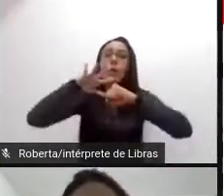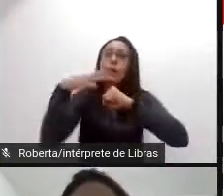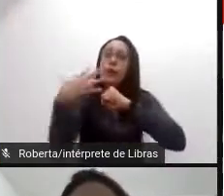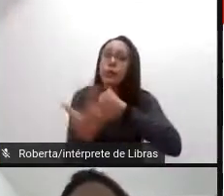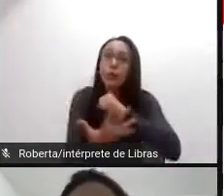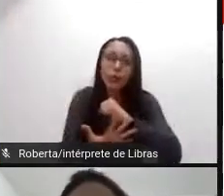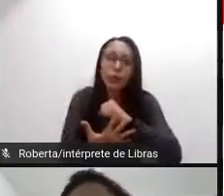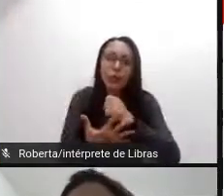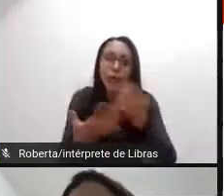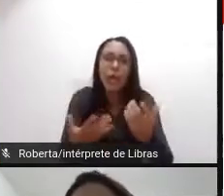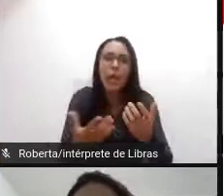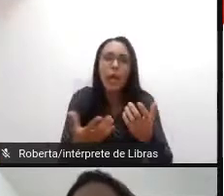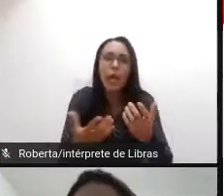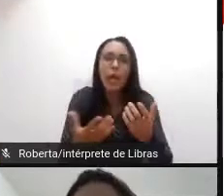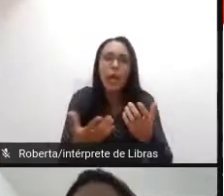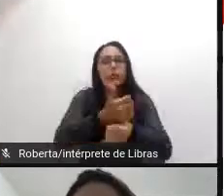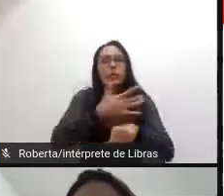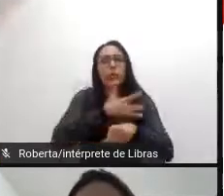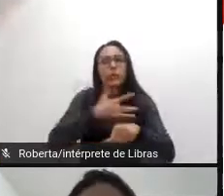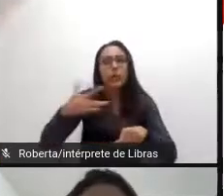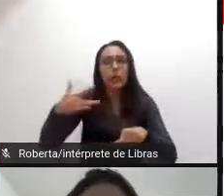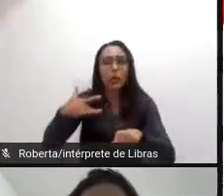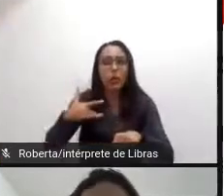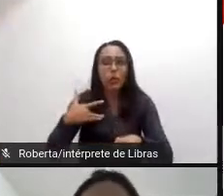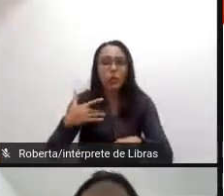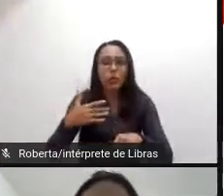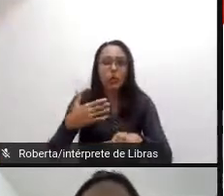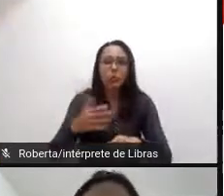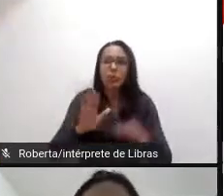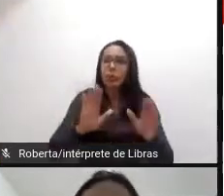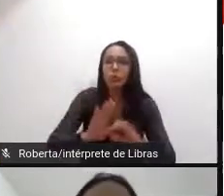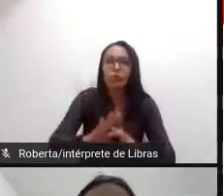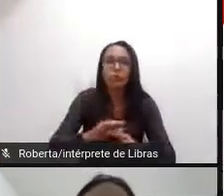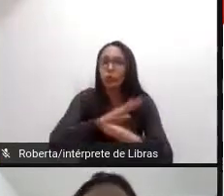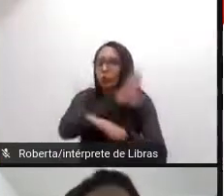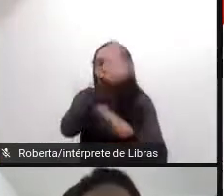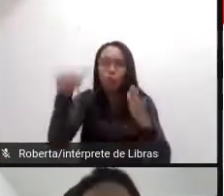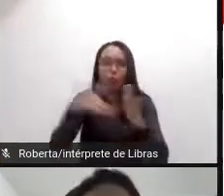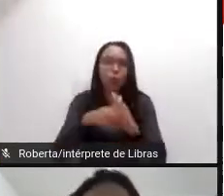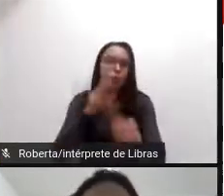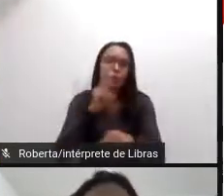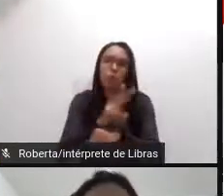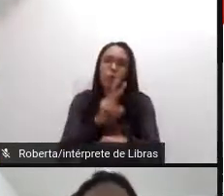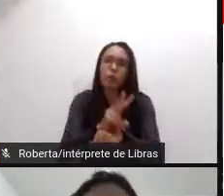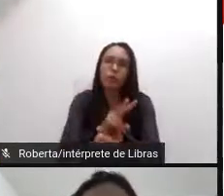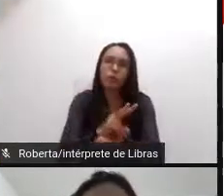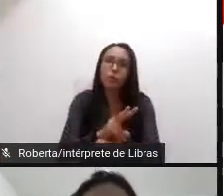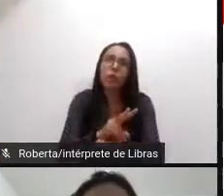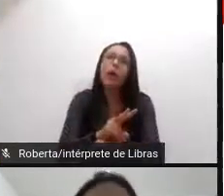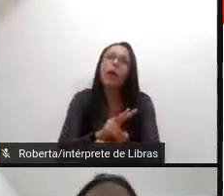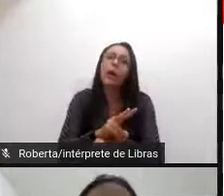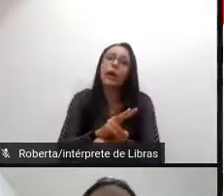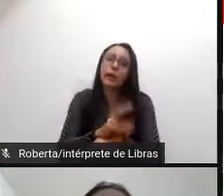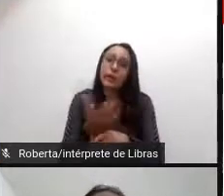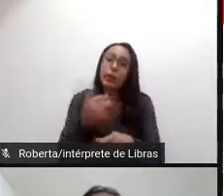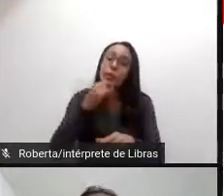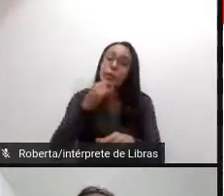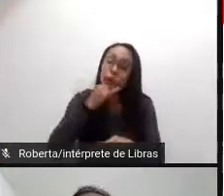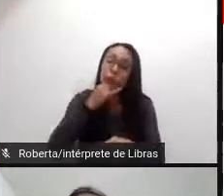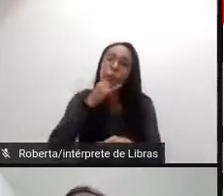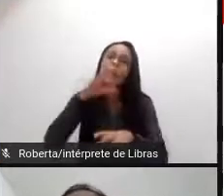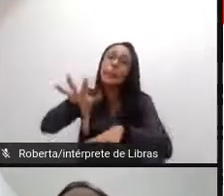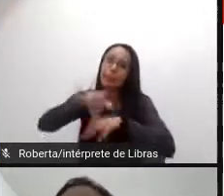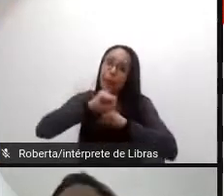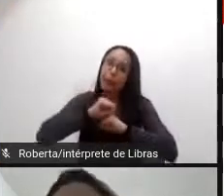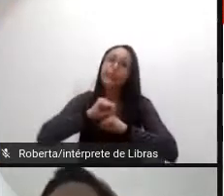da saúde não estarem todos paramentados e protegidos, acabaram contraindo a doença nesse momento. Então,